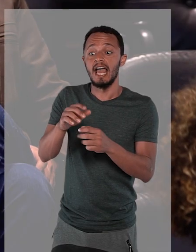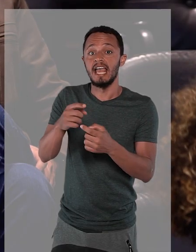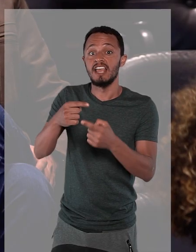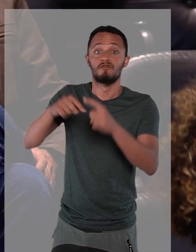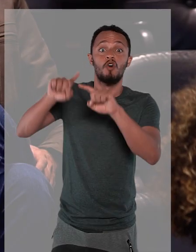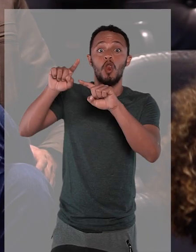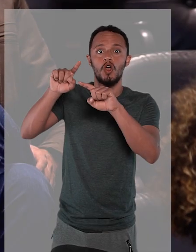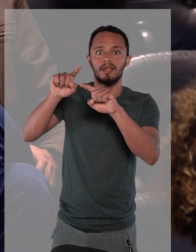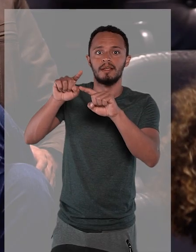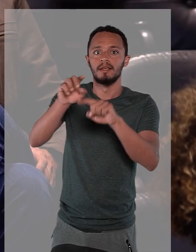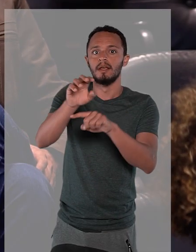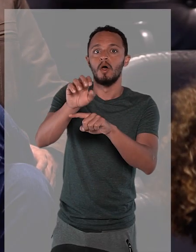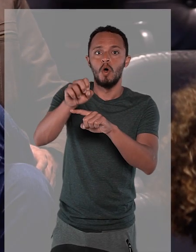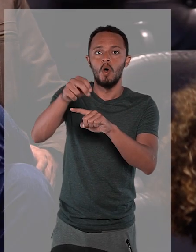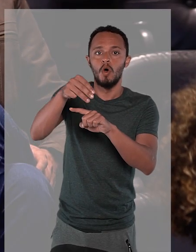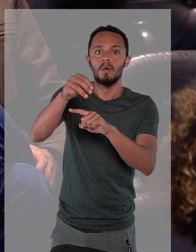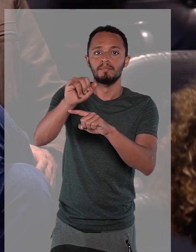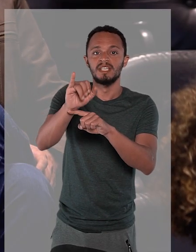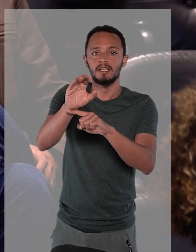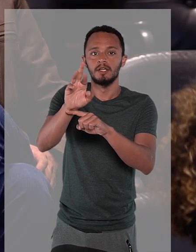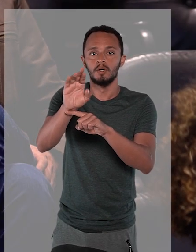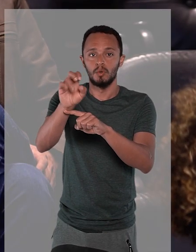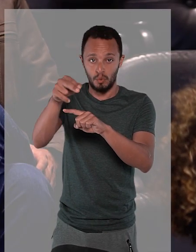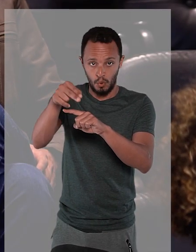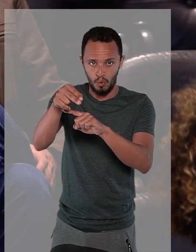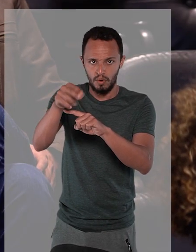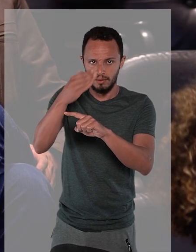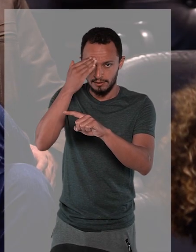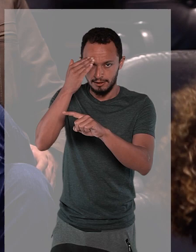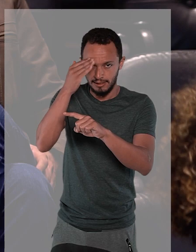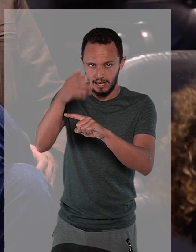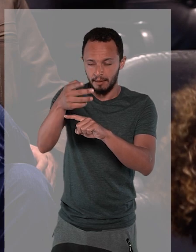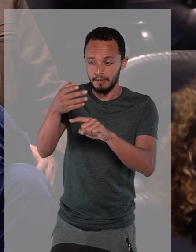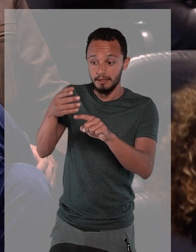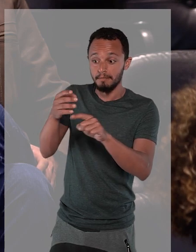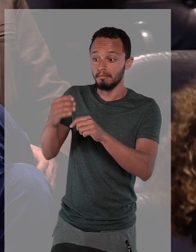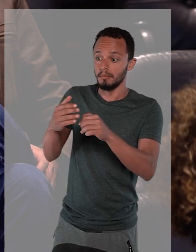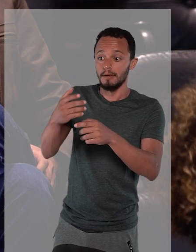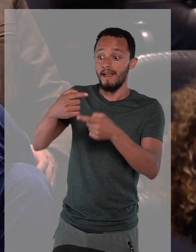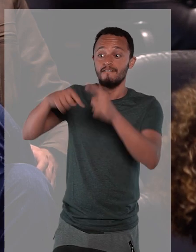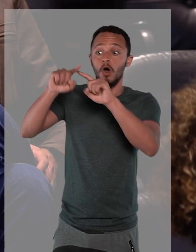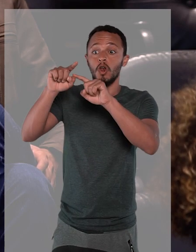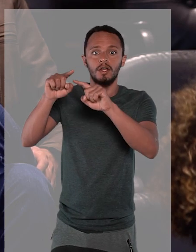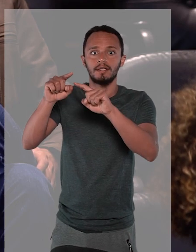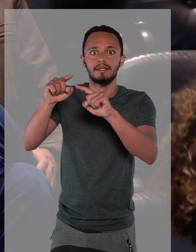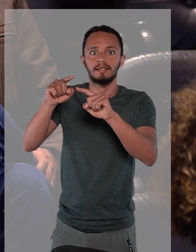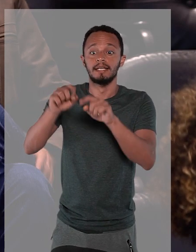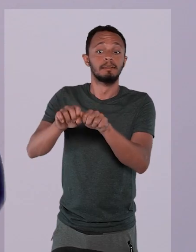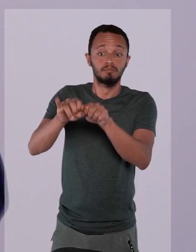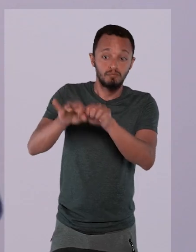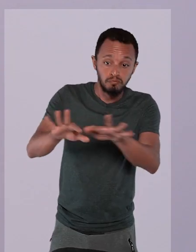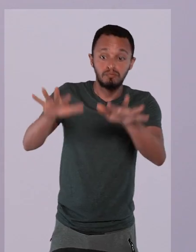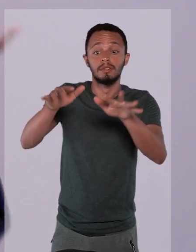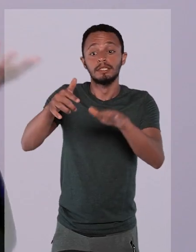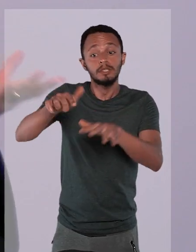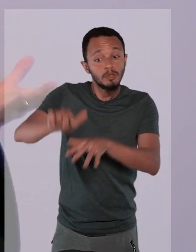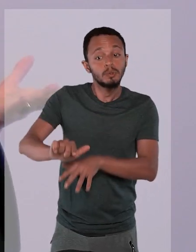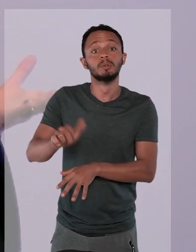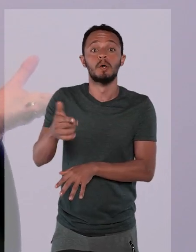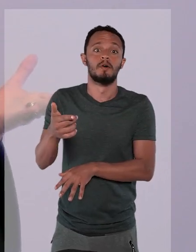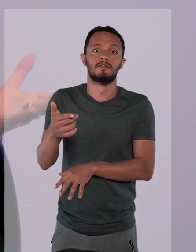consegui essa disciplina. Eu costumo ser, eu pareço assim que faço muita coisa, mas eu tenho uma disciplina interna, né? Senão